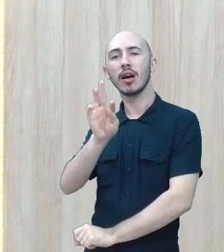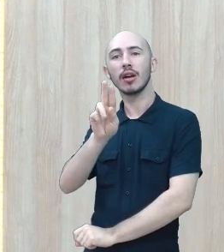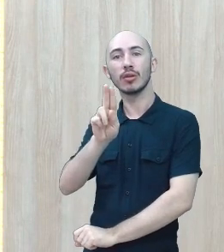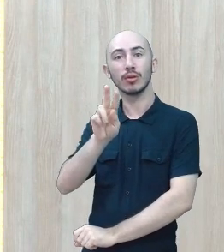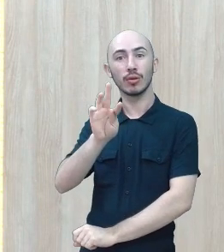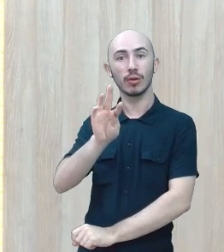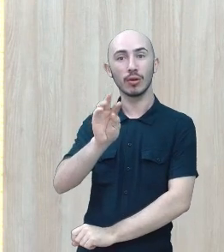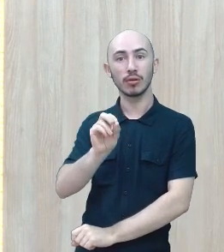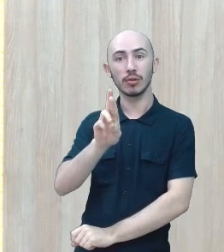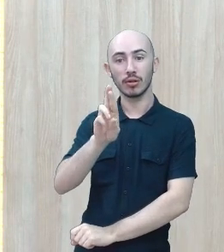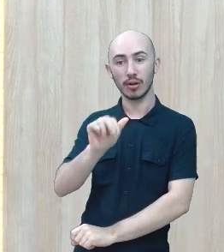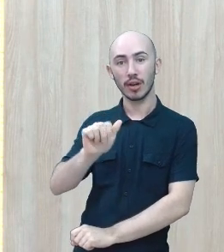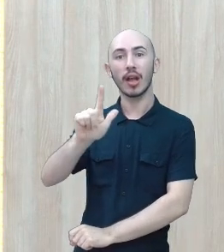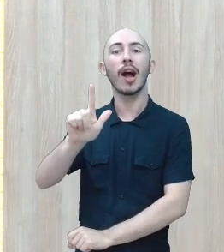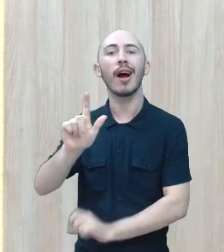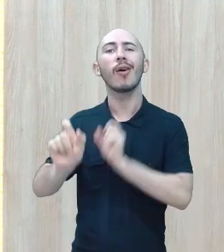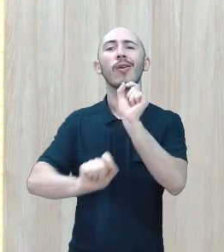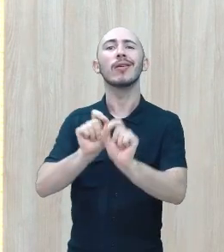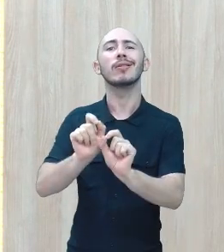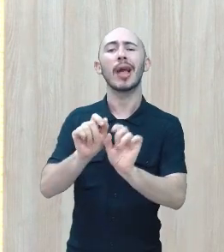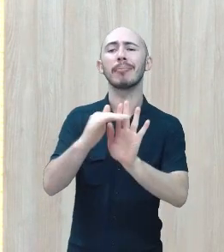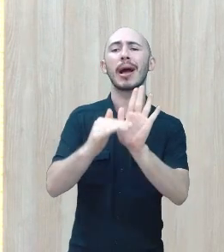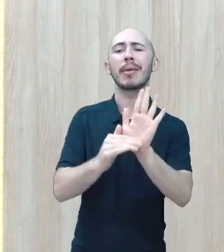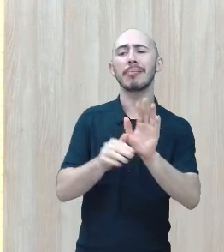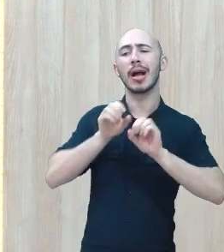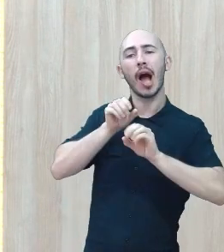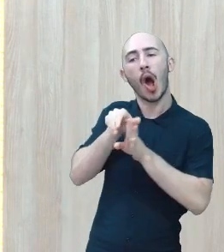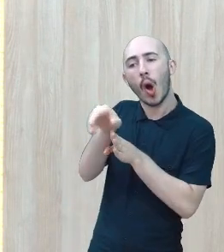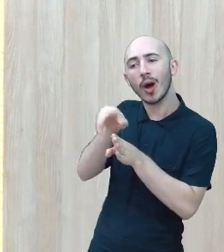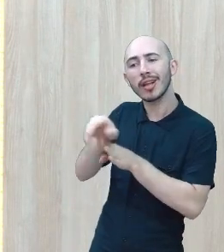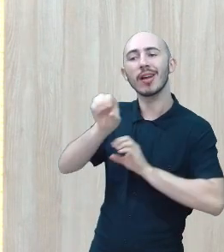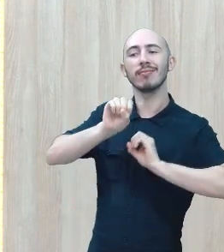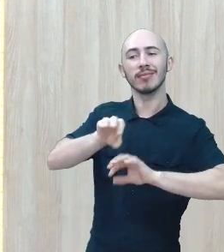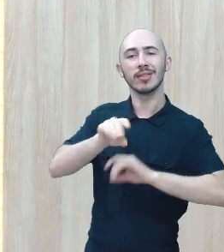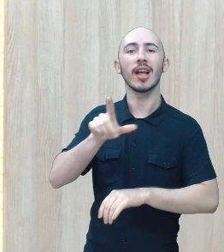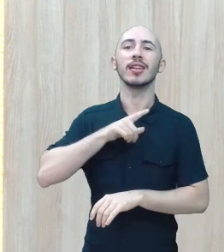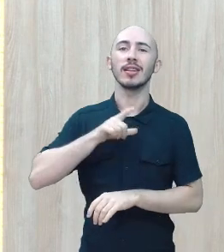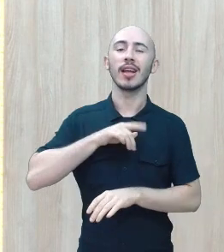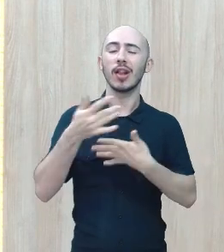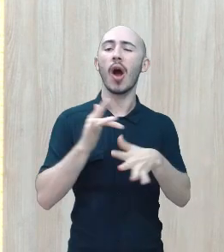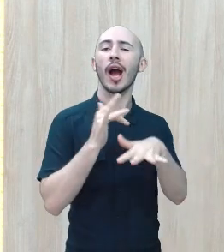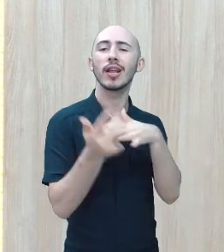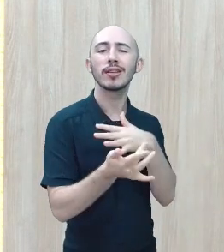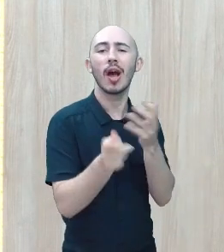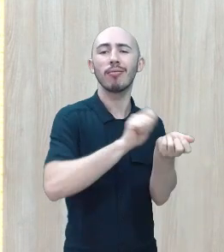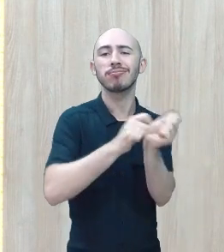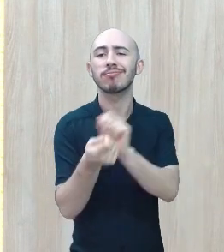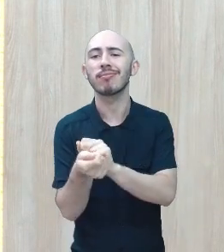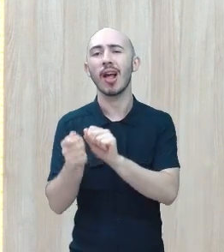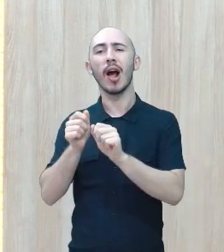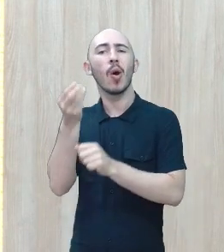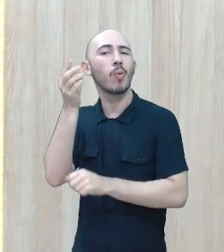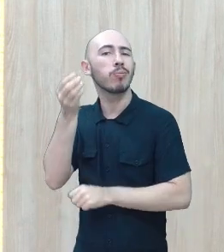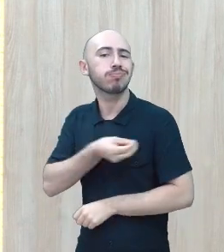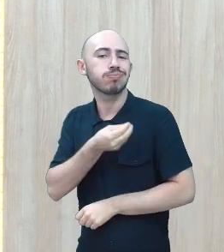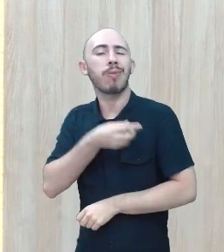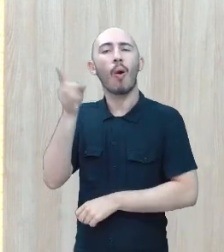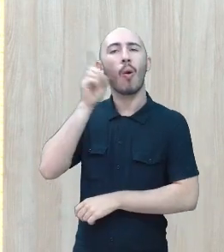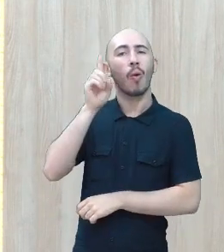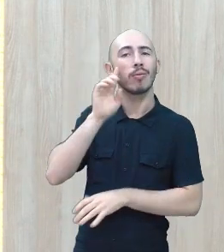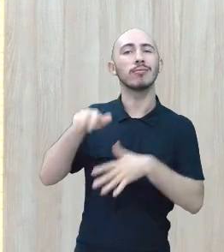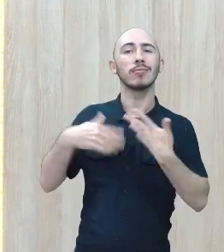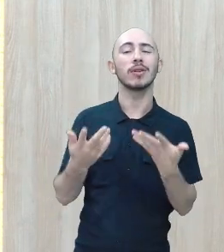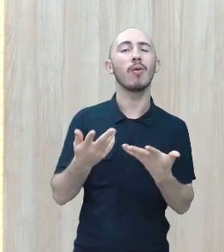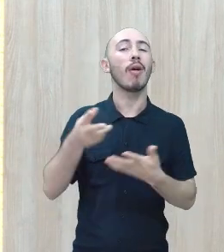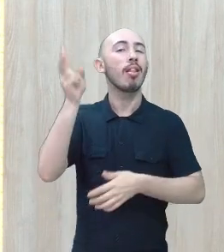textual que se adaptou aos meios digitais desde o começo da semana. Então, hoje a gente relembra todo o assunto e tenta